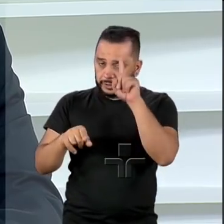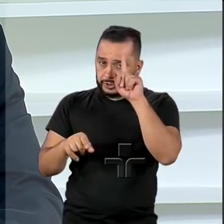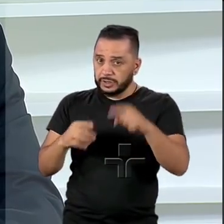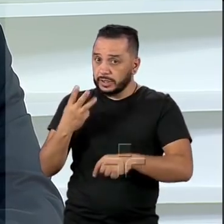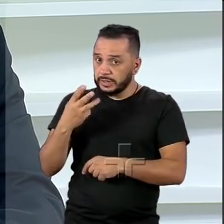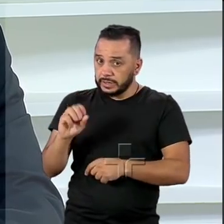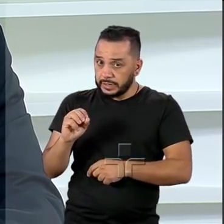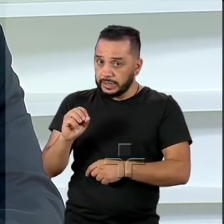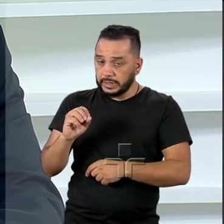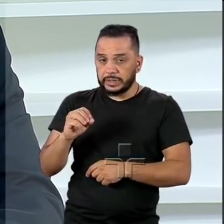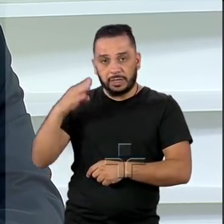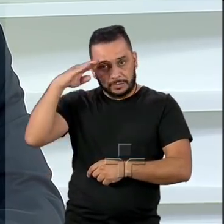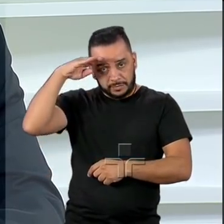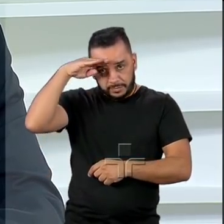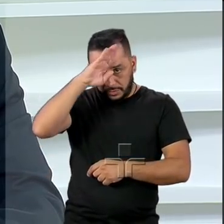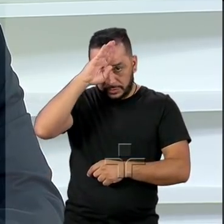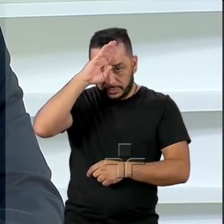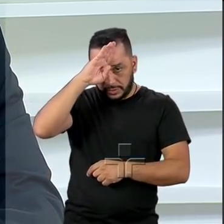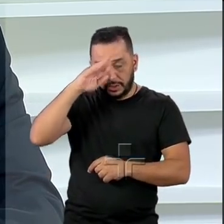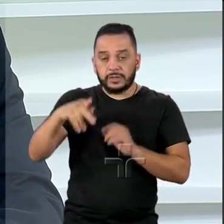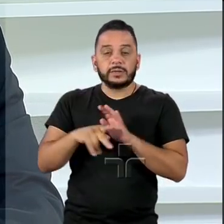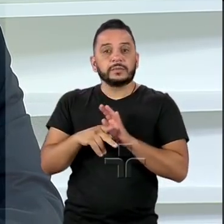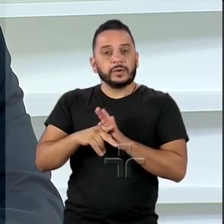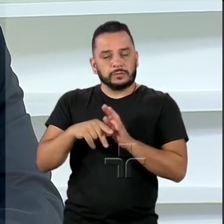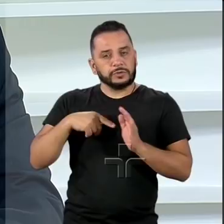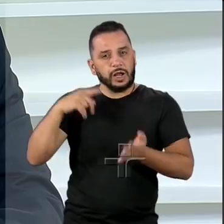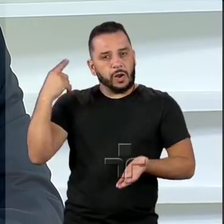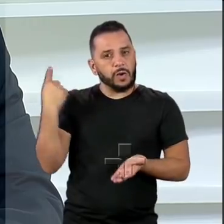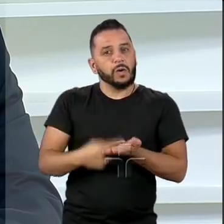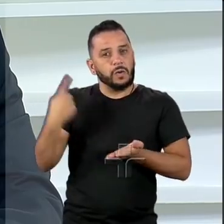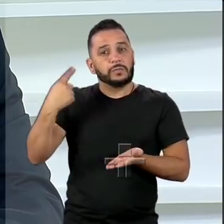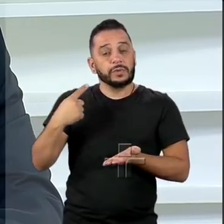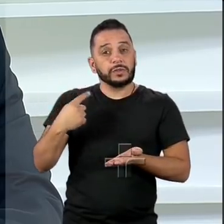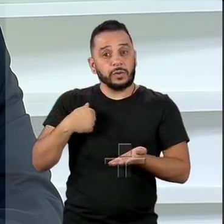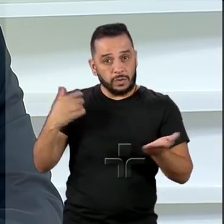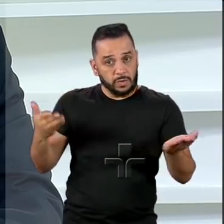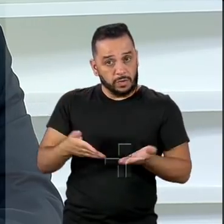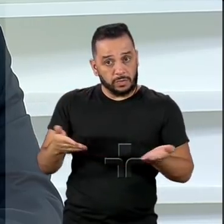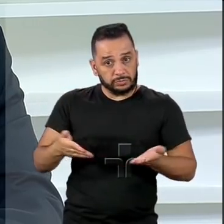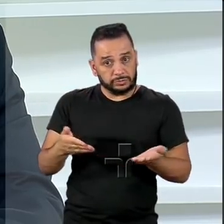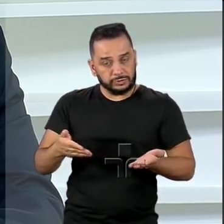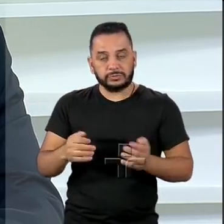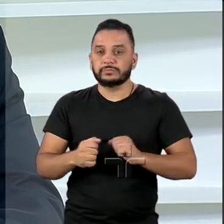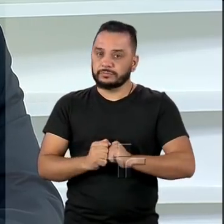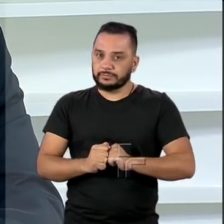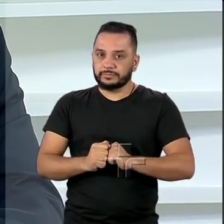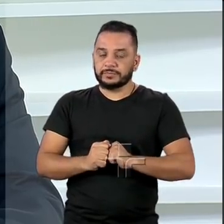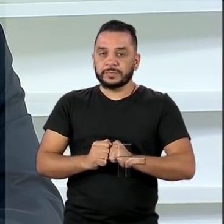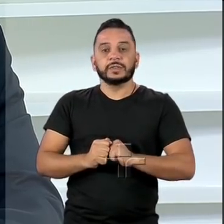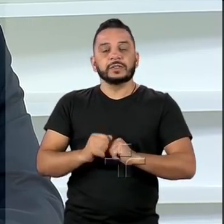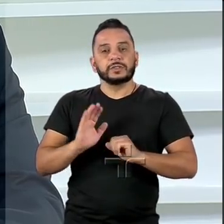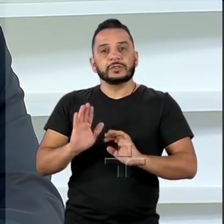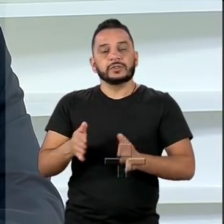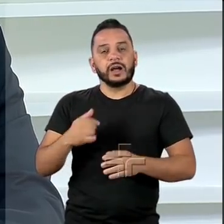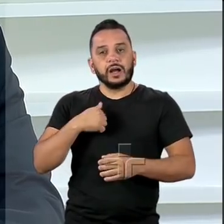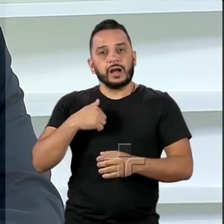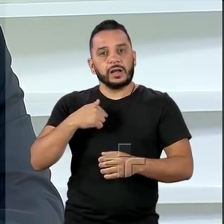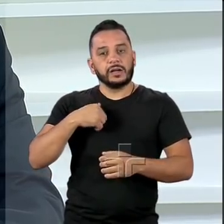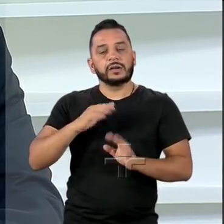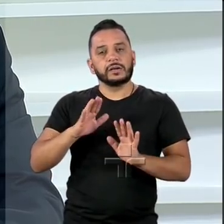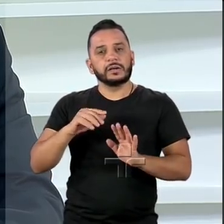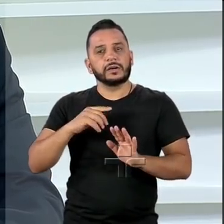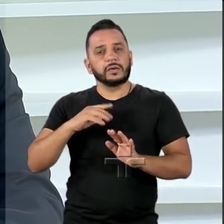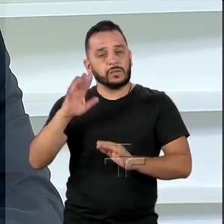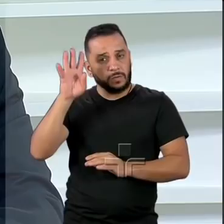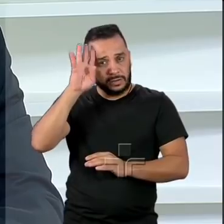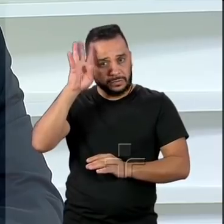Jair Bolsonaro, do PSL, que nos confirmou hoje a presença. Depois de amanhã, quarta, teremos um Roda Viva